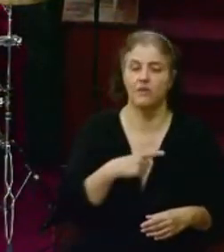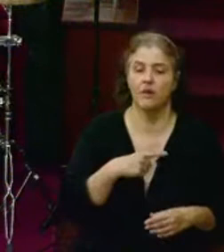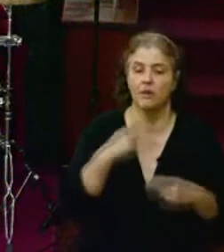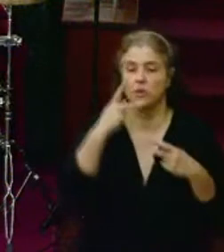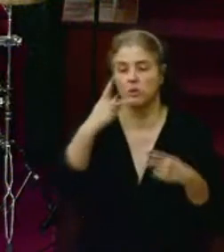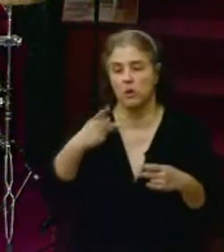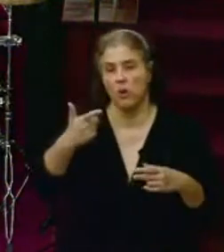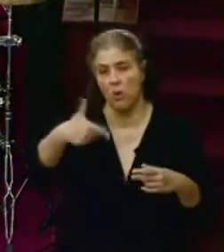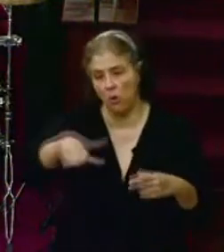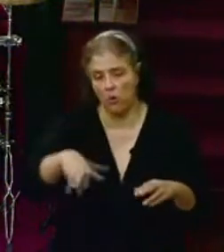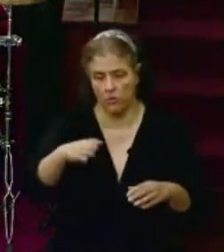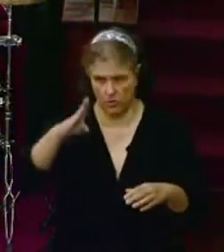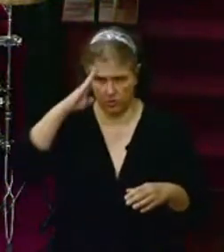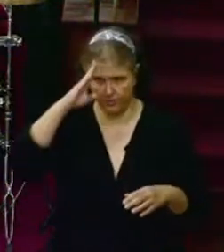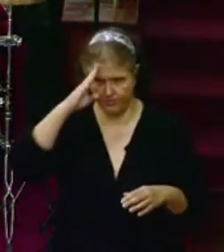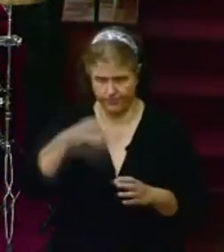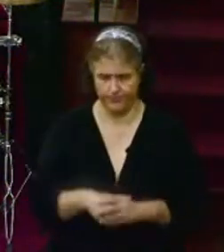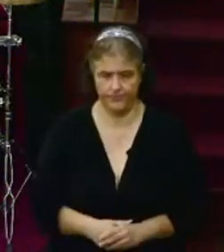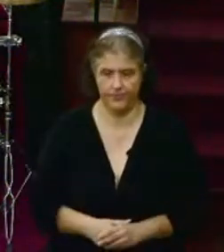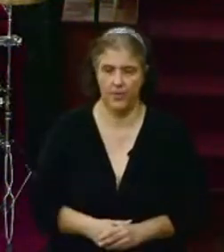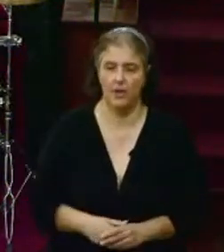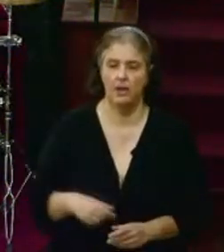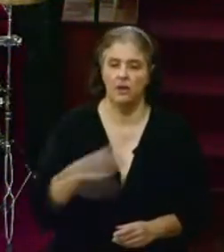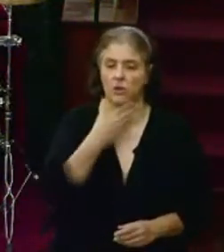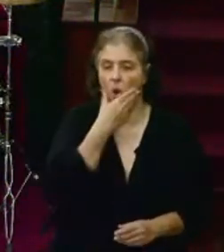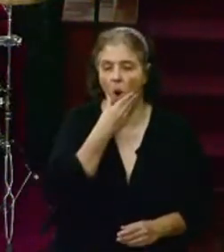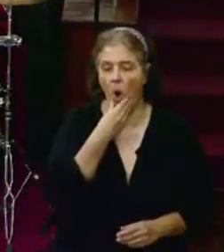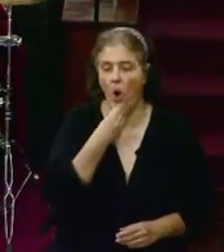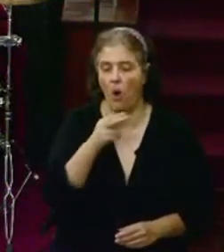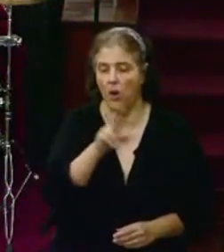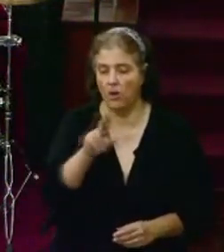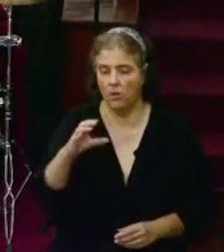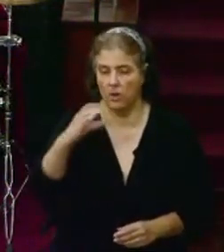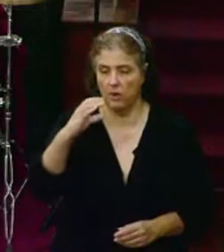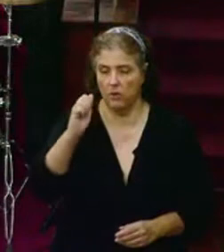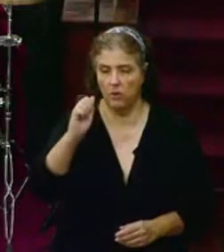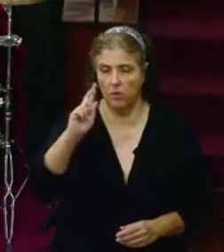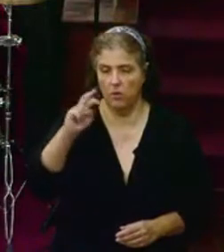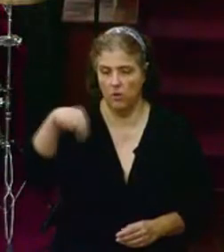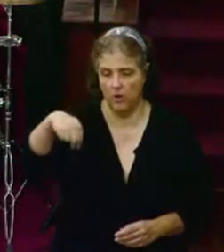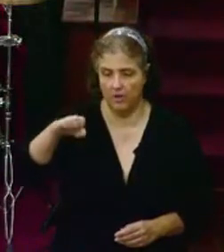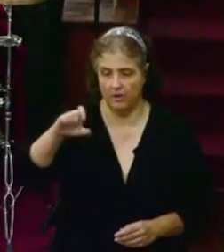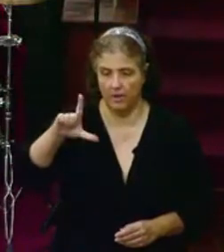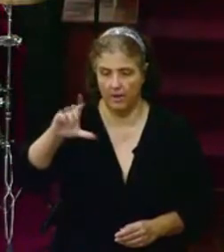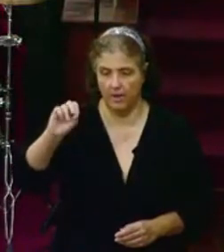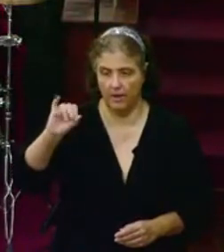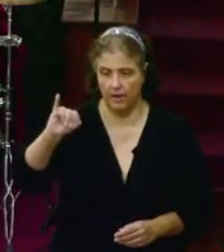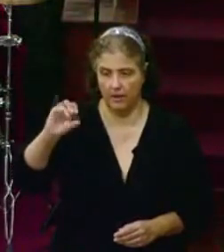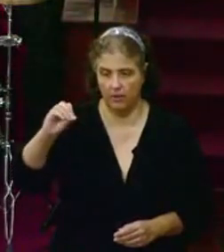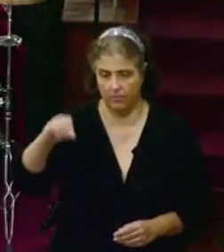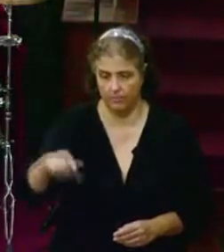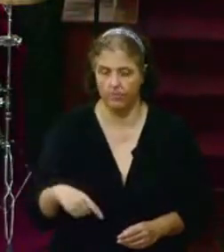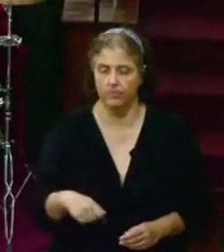desse instruções na palavra. Ali nós sabemos que estava sendo inaugurado o momento em que a igreja também avançaria em